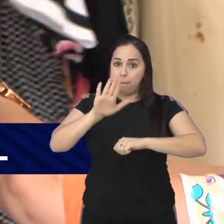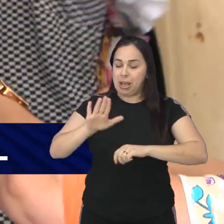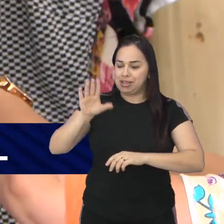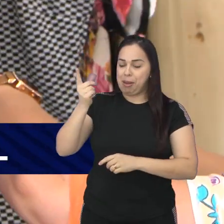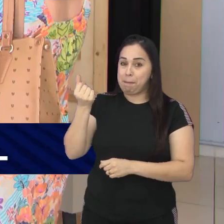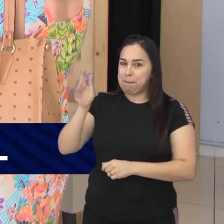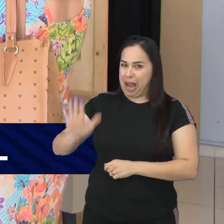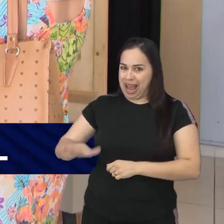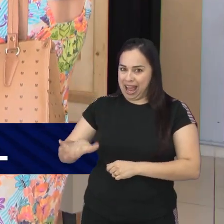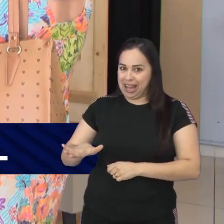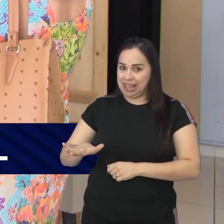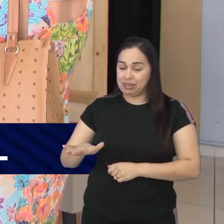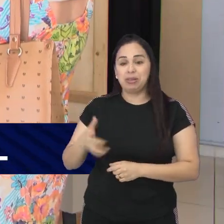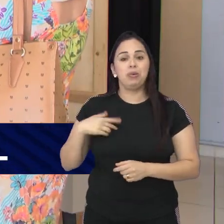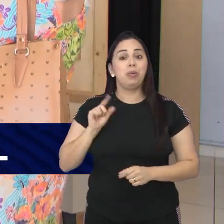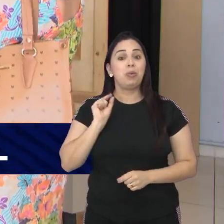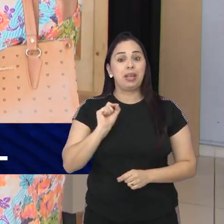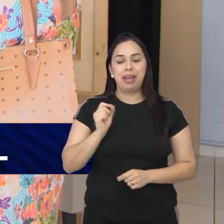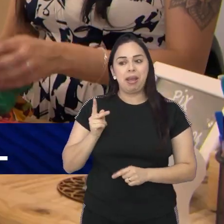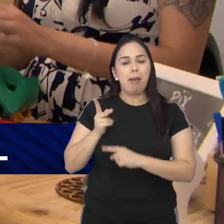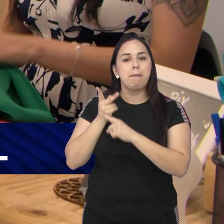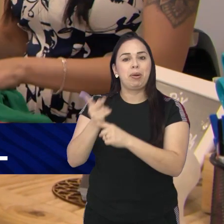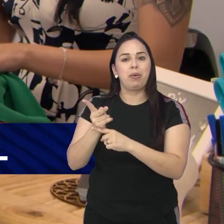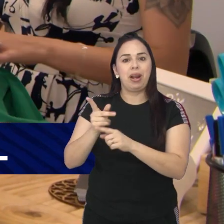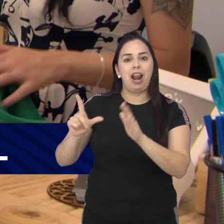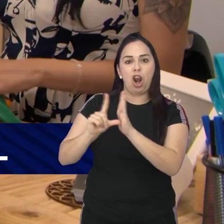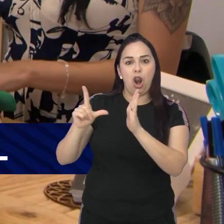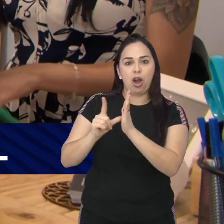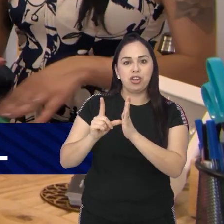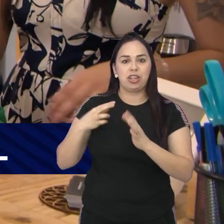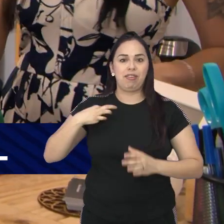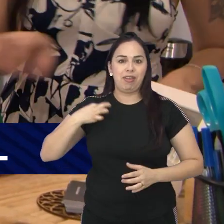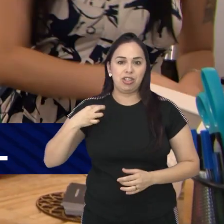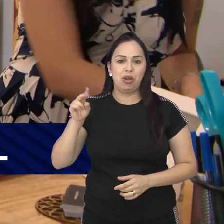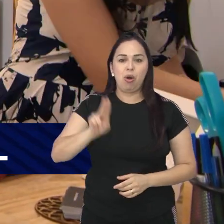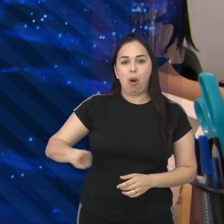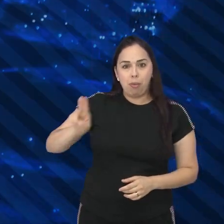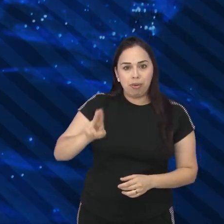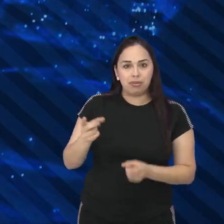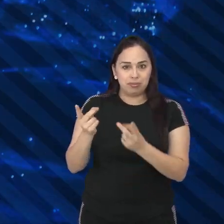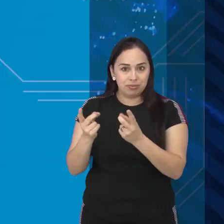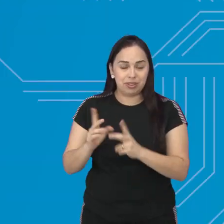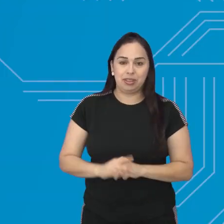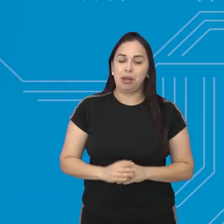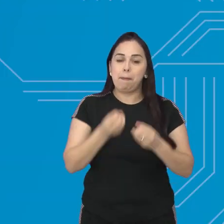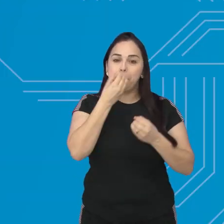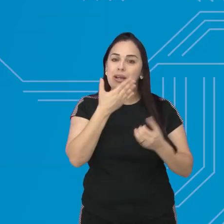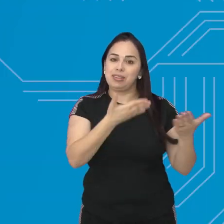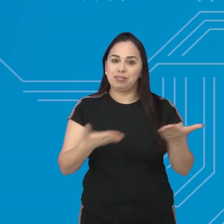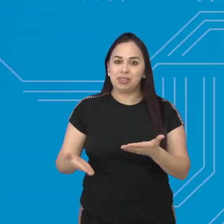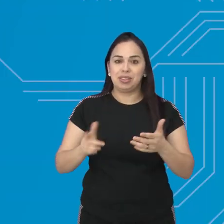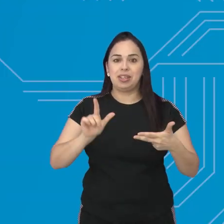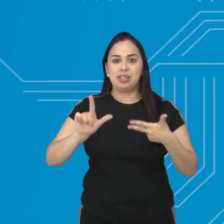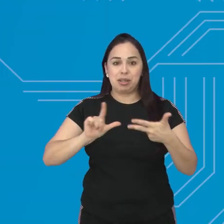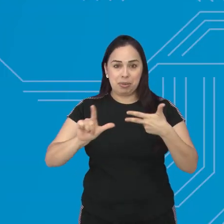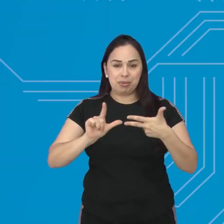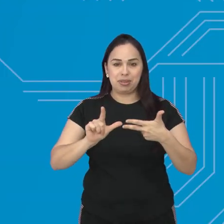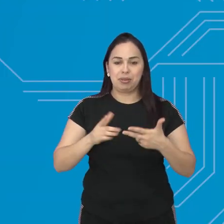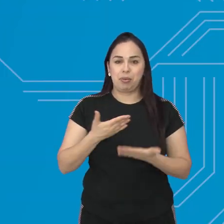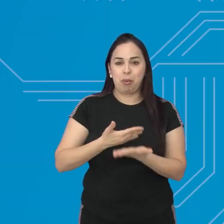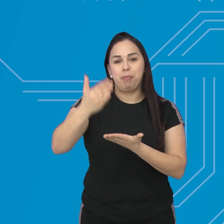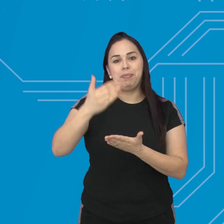gastando pouco? A alternativa está nos brechós, que tem peças que são tendência nesse verão. Seja muito bem-vindo, o